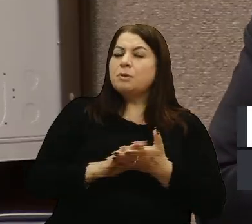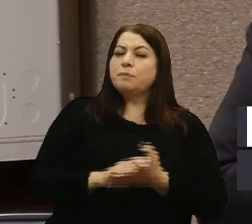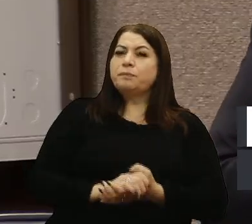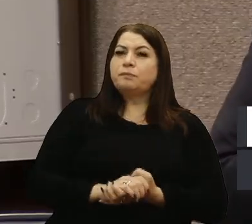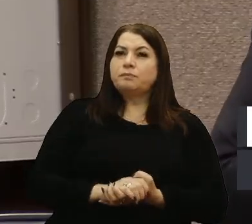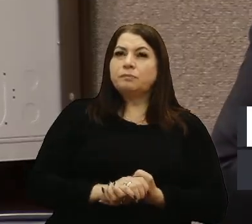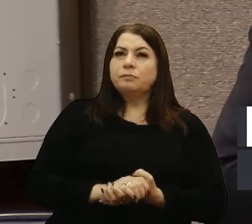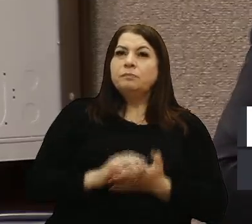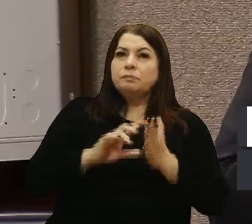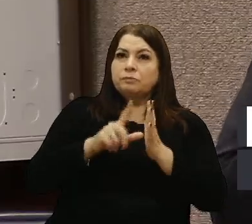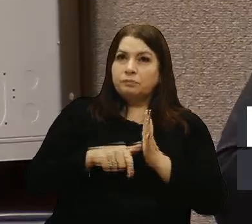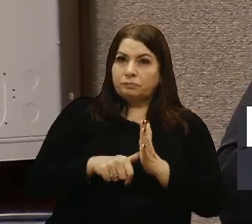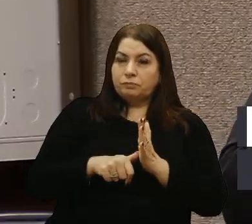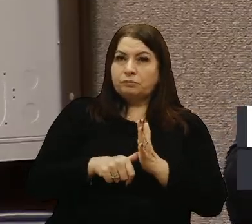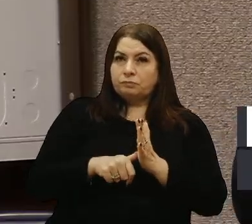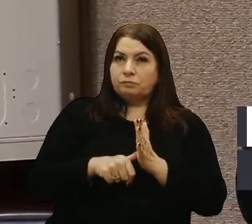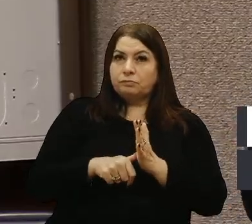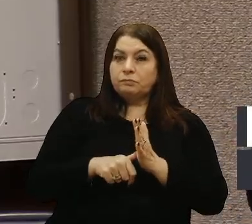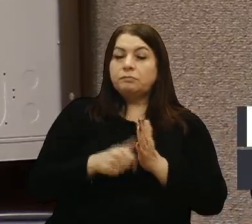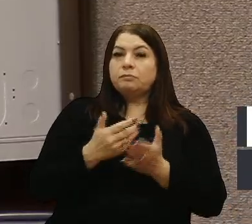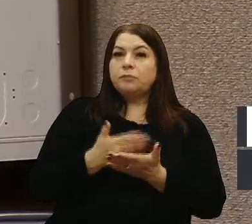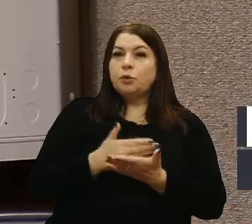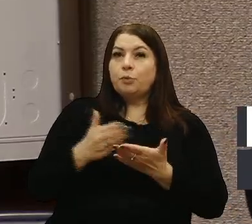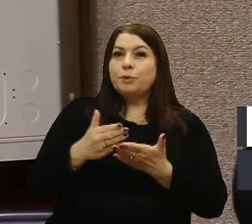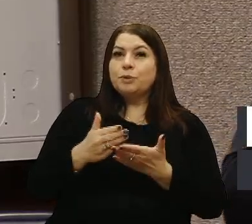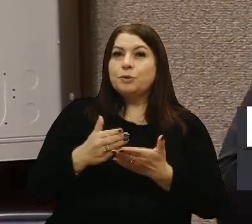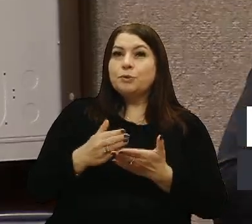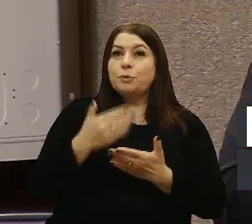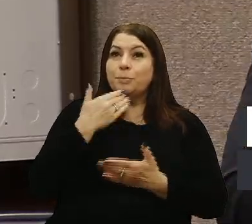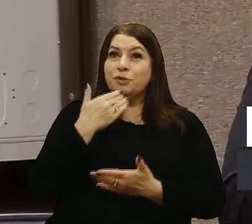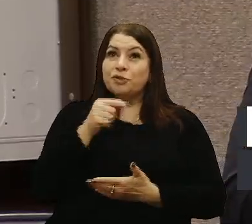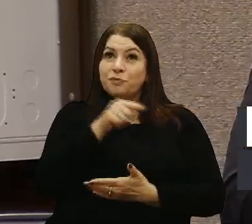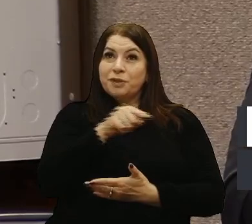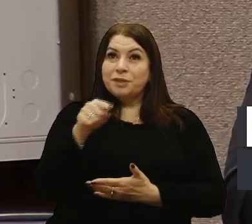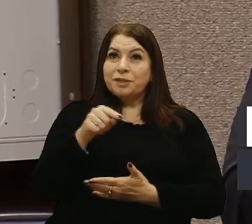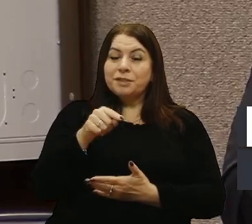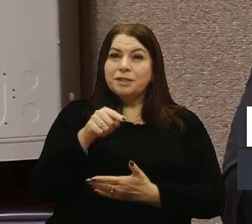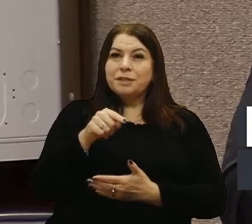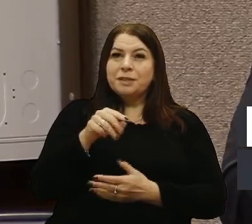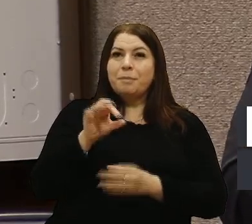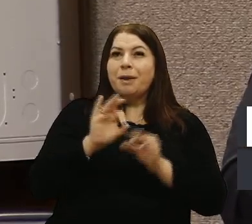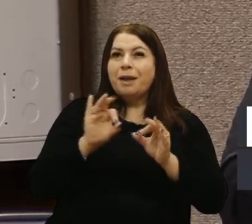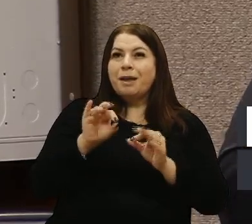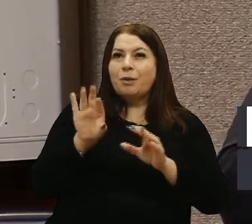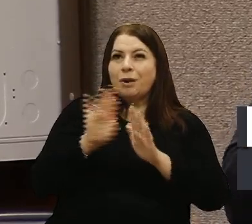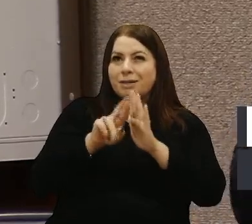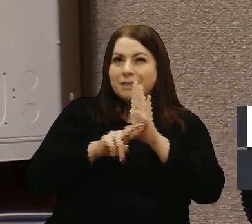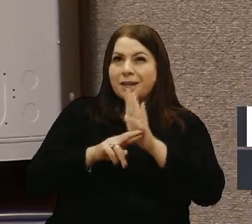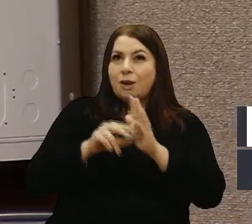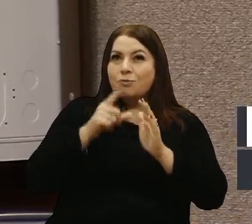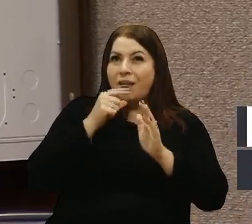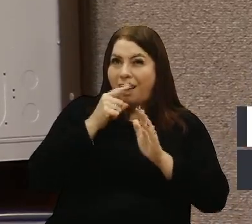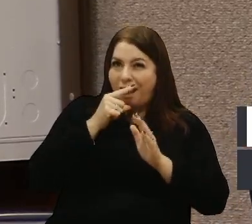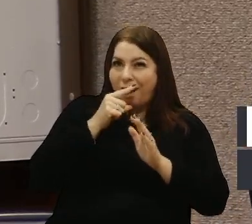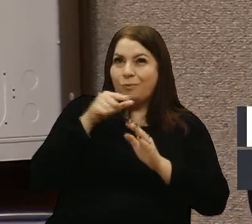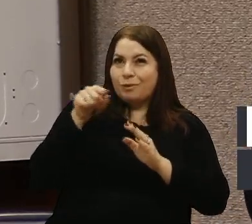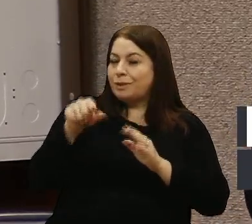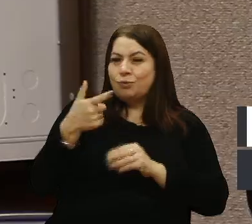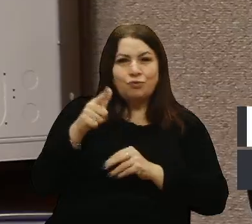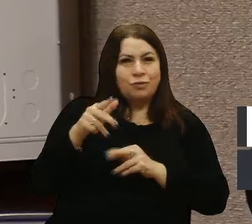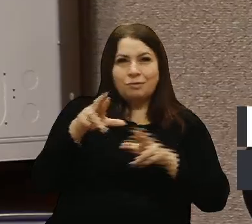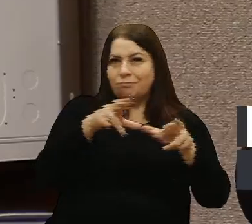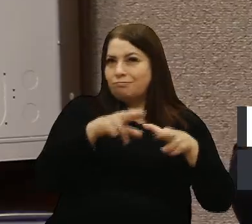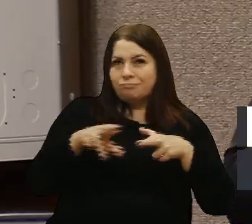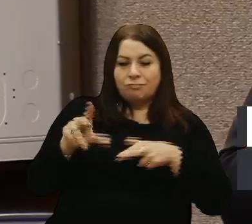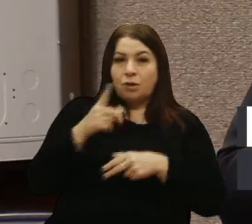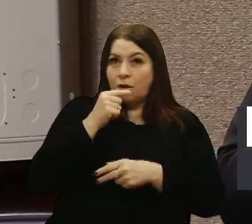e depois veio a questão da solicitação de vocês também para a regularização, né, da água, para levar água, que não tinha água naquela região.